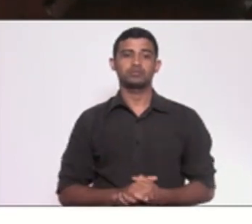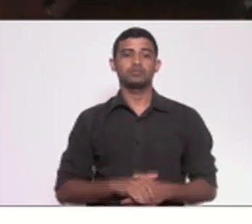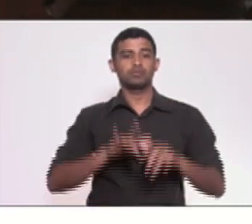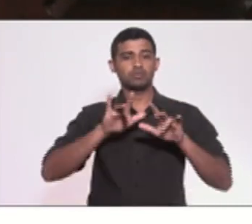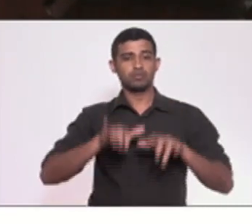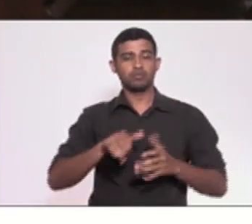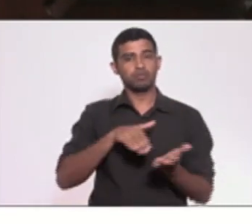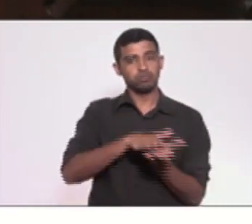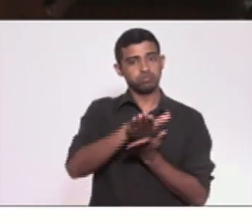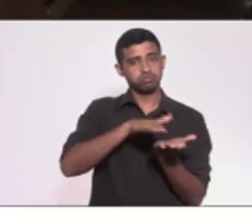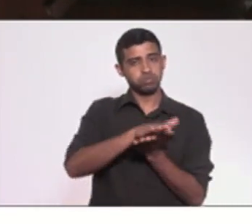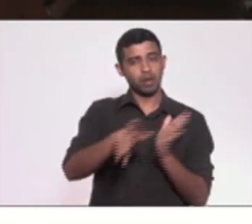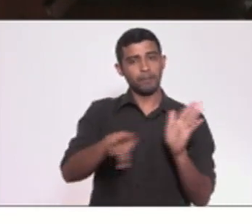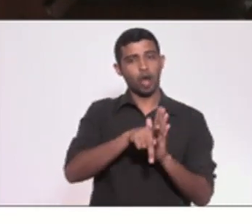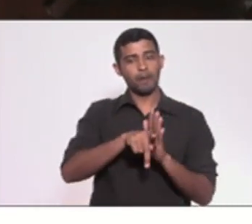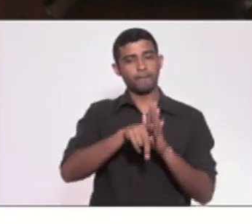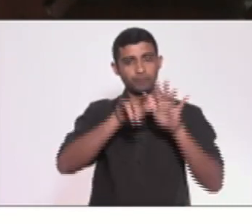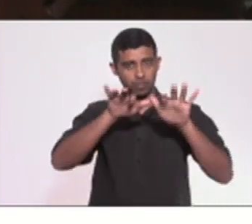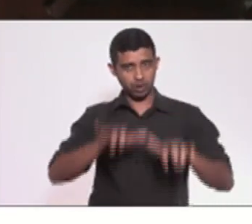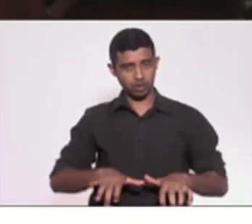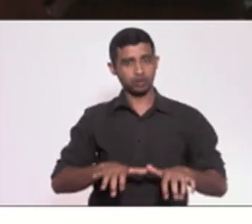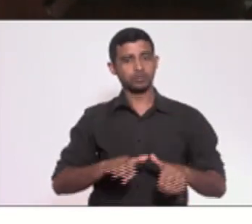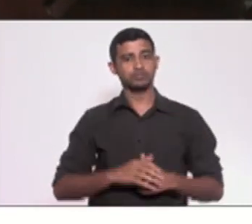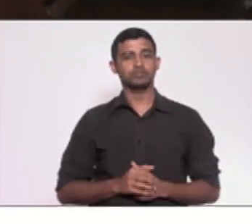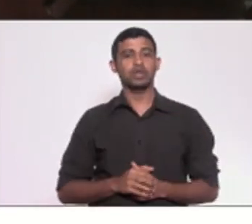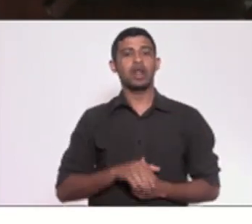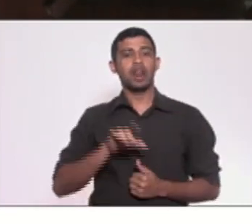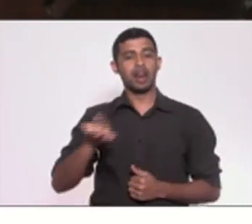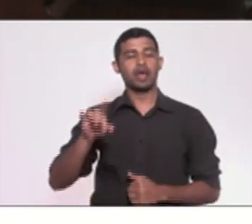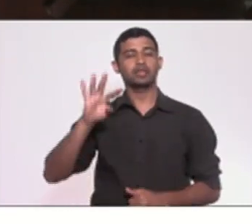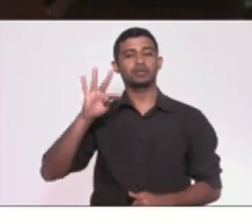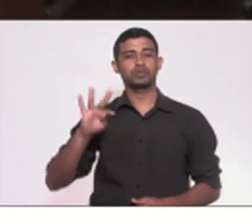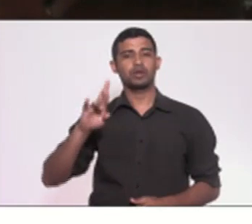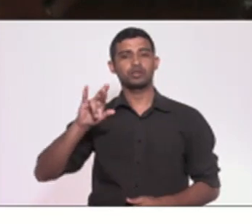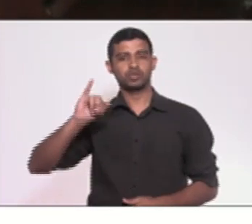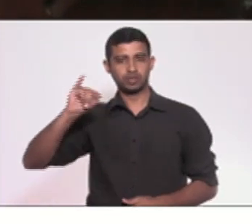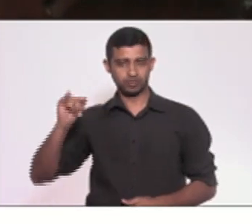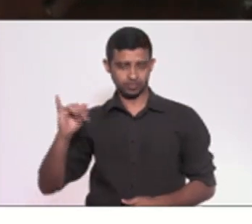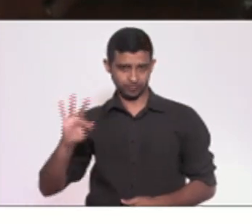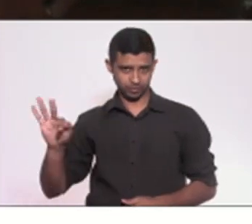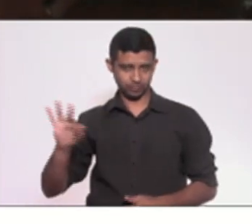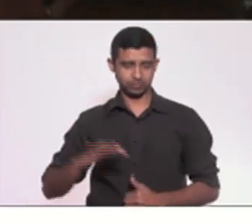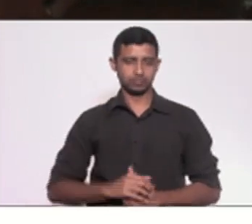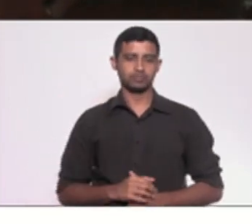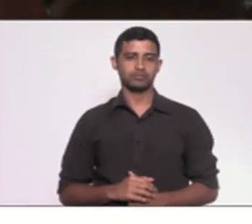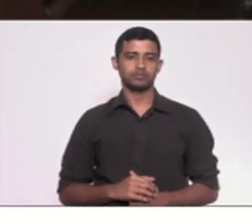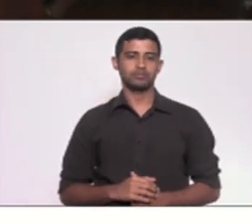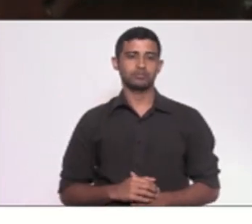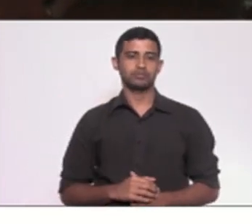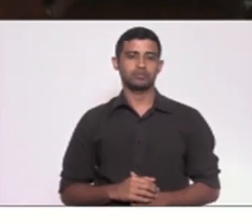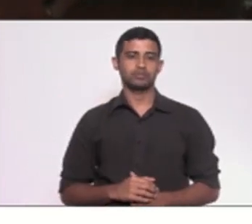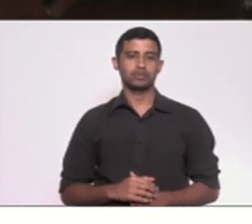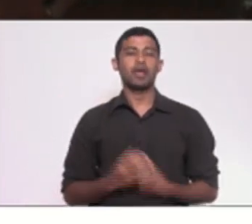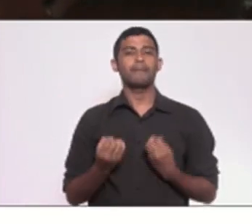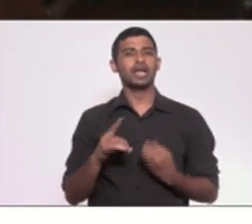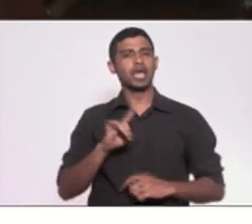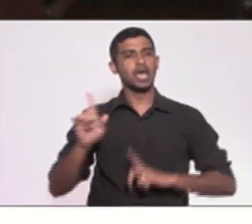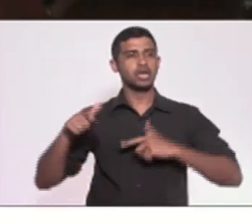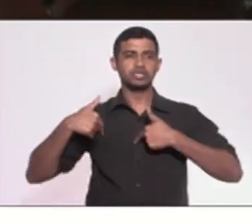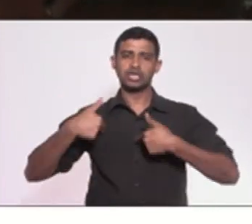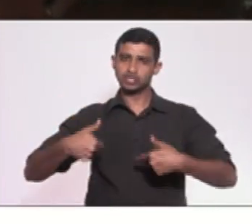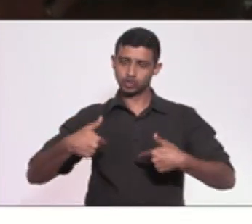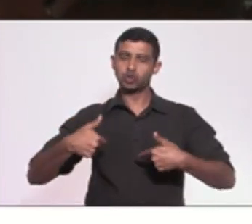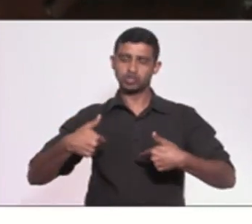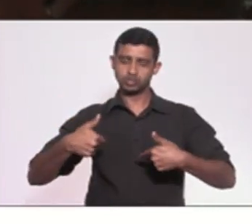cópia deste procedimento ao Egrégio Tribunal Regional Federal da 2ª Região para que adote as medidas